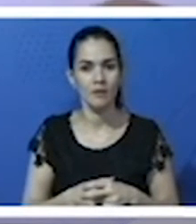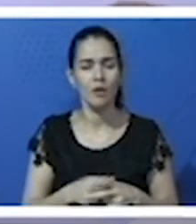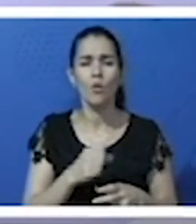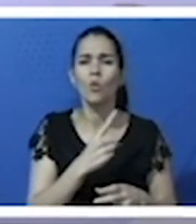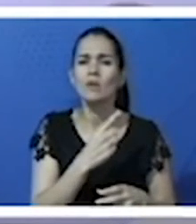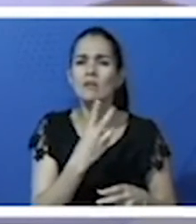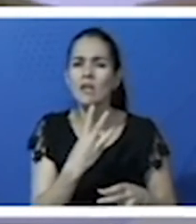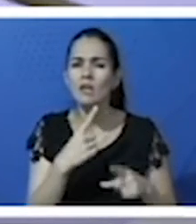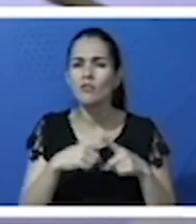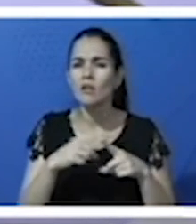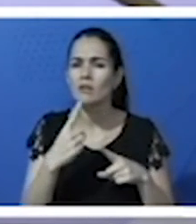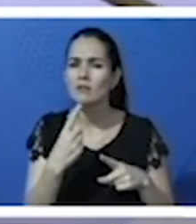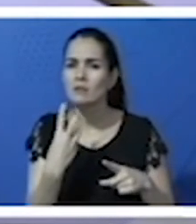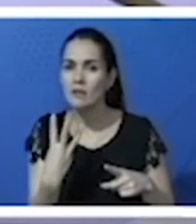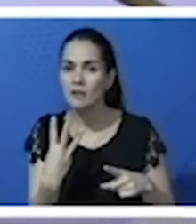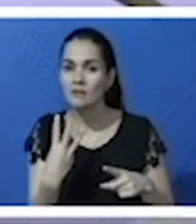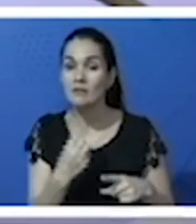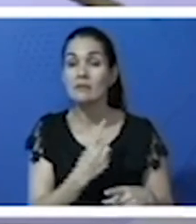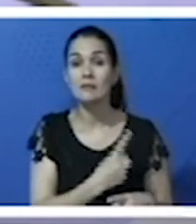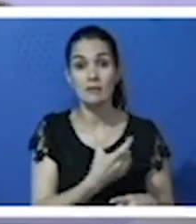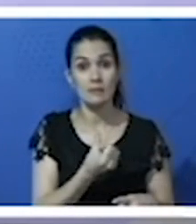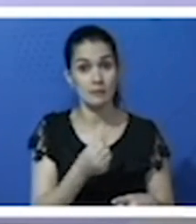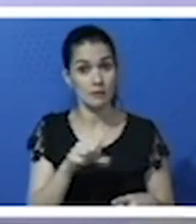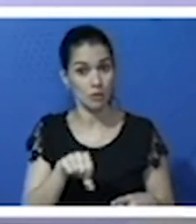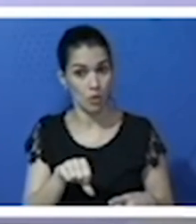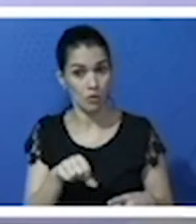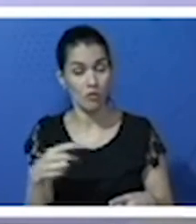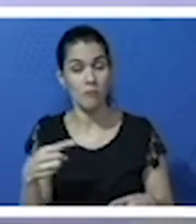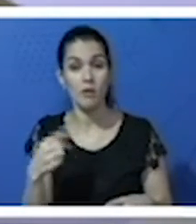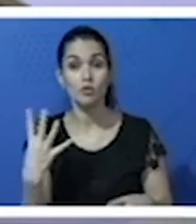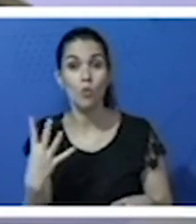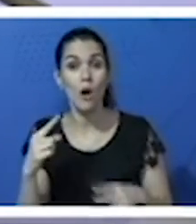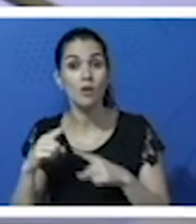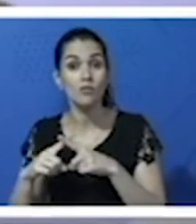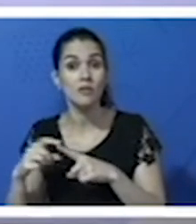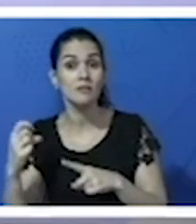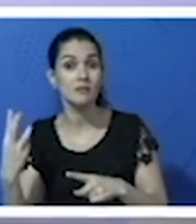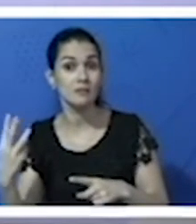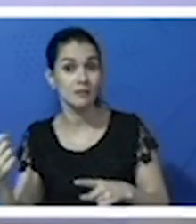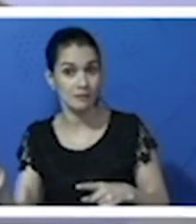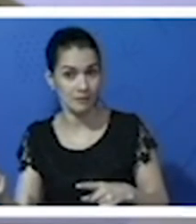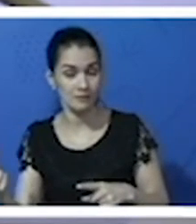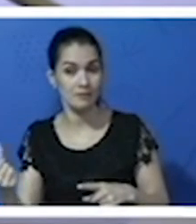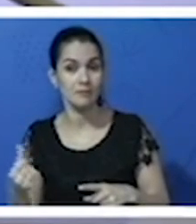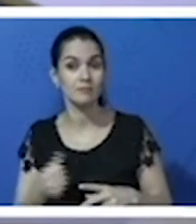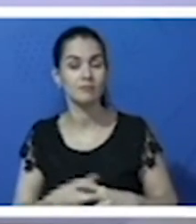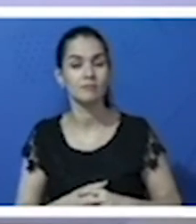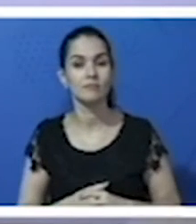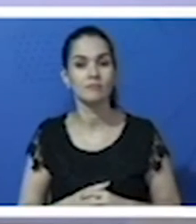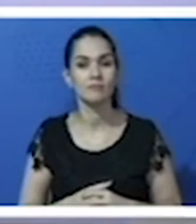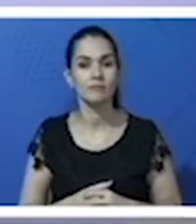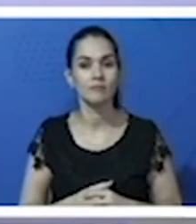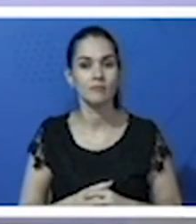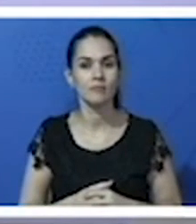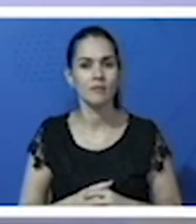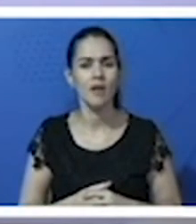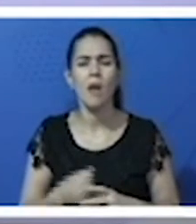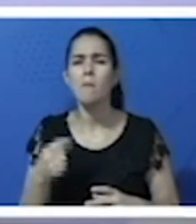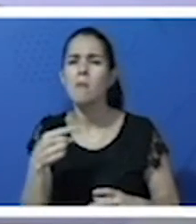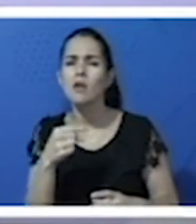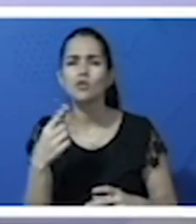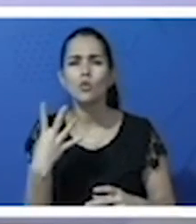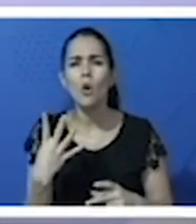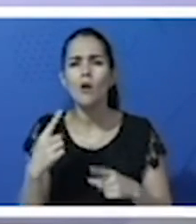dar 169. Menos 4 vezes 1 dá menos 4, porque sinais diferentes dá menos. Aí, menos